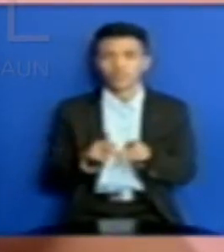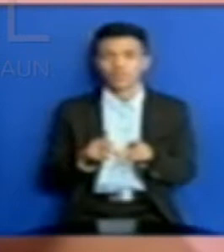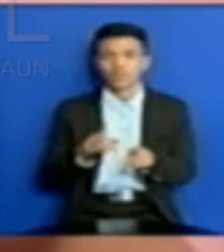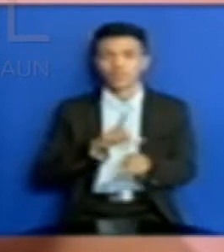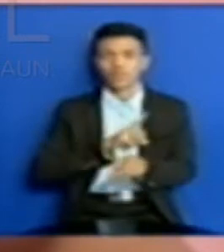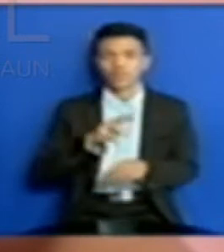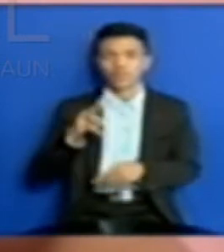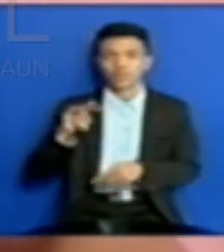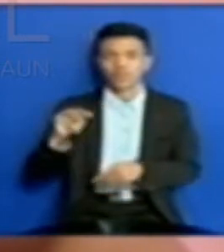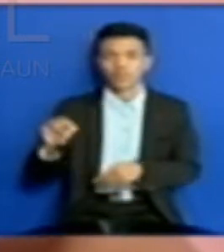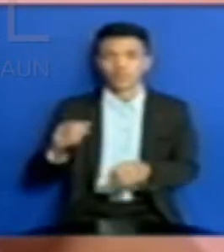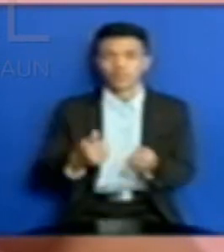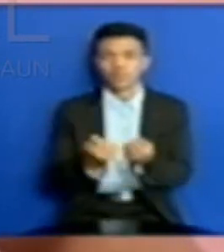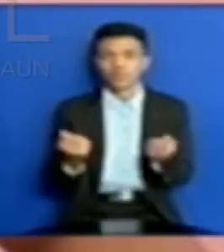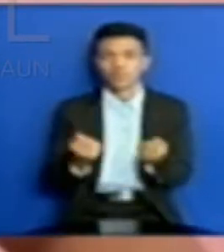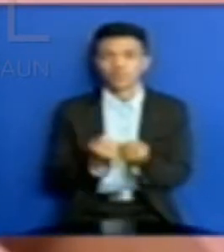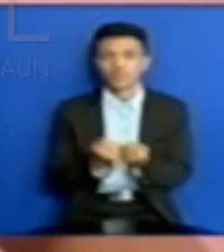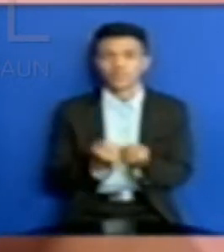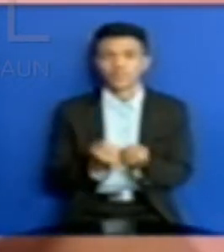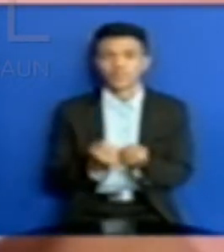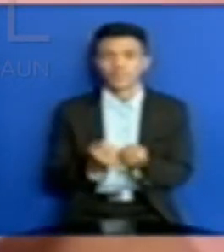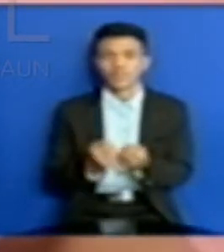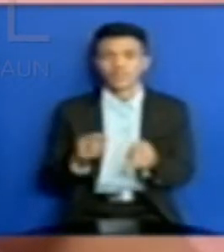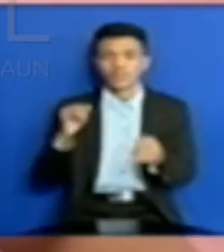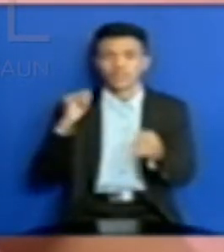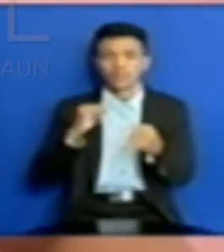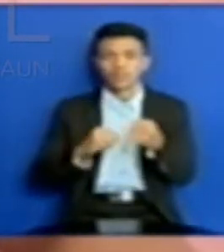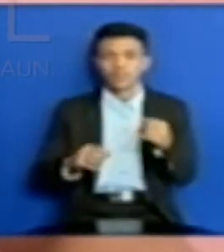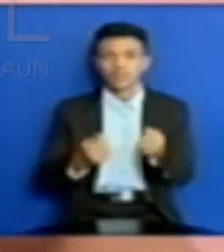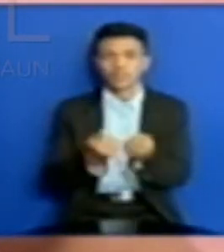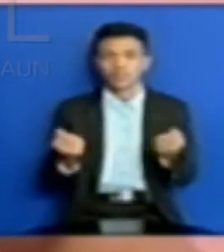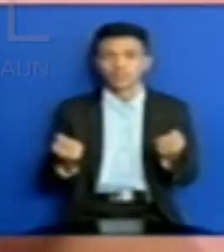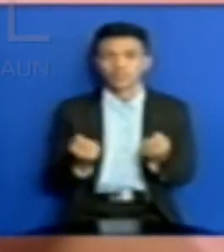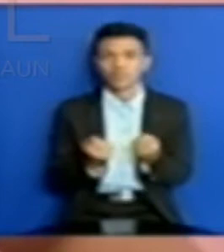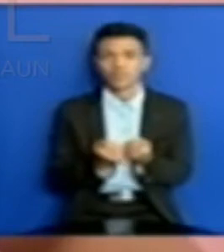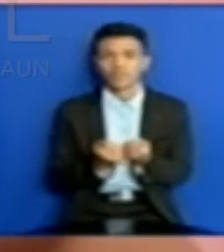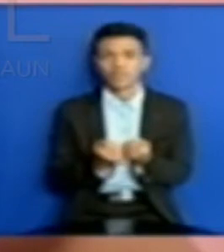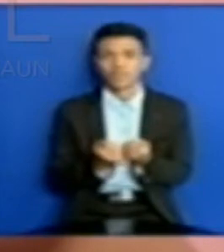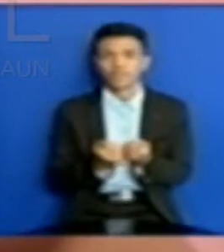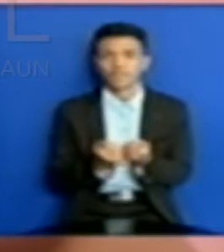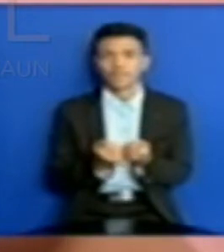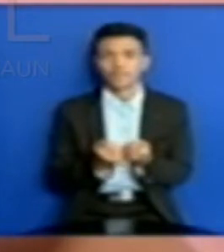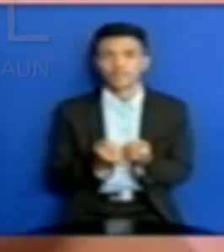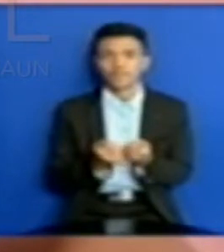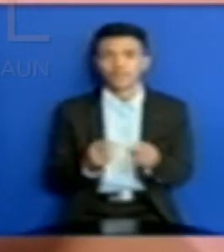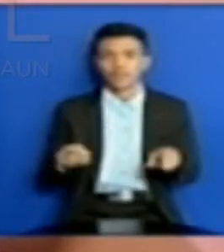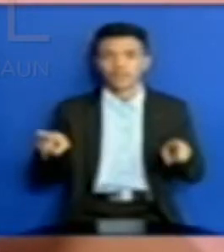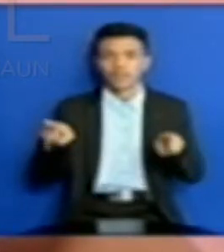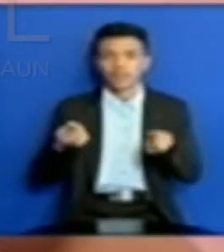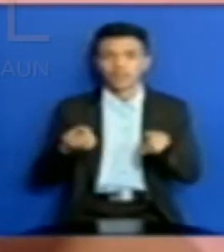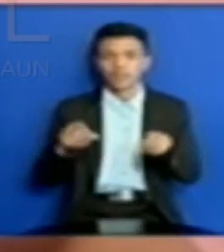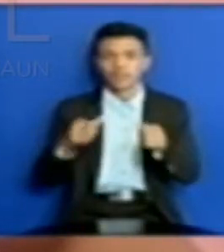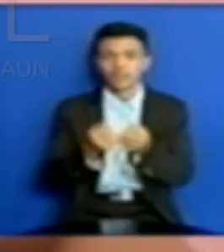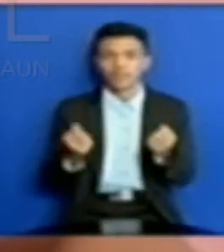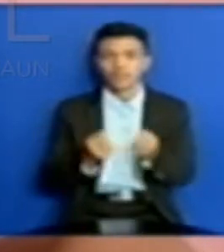Lauten suku parlamento nia depois bafali iha suku kota mutu nia maka aldeia